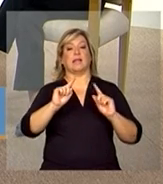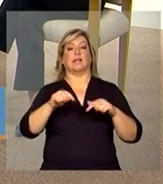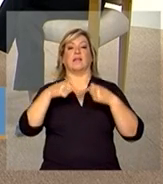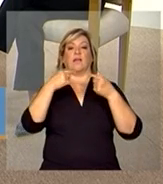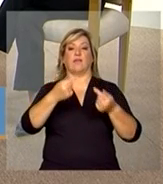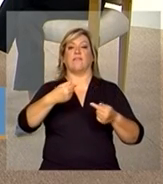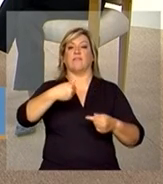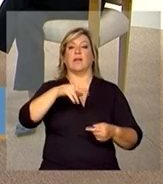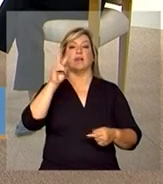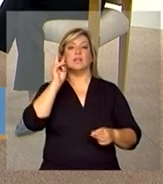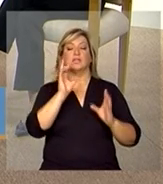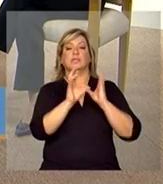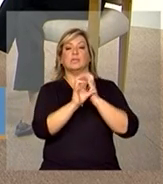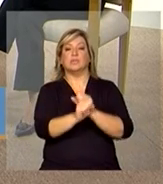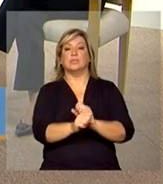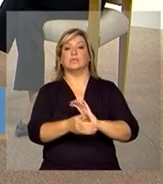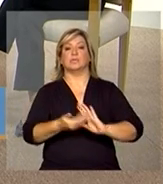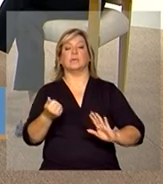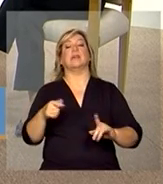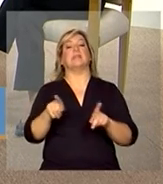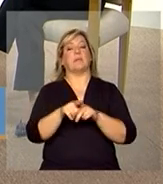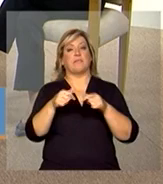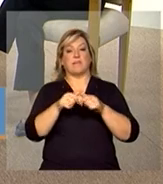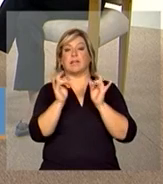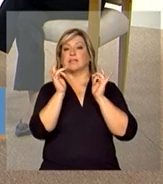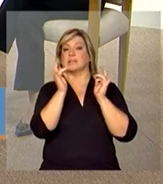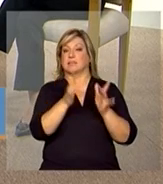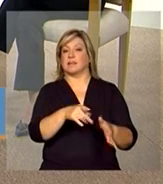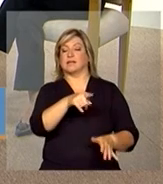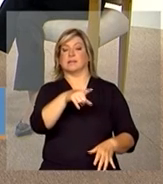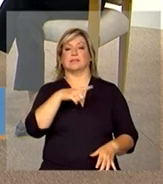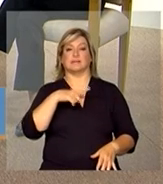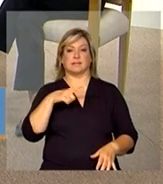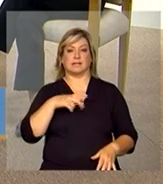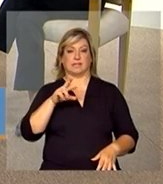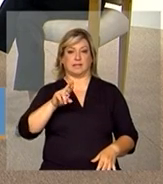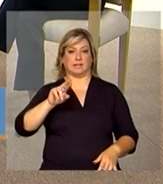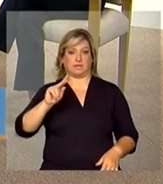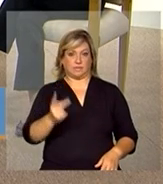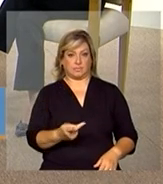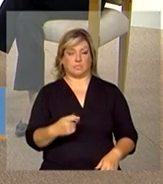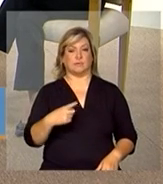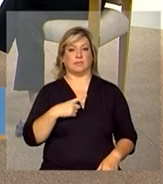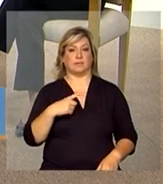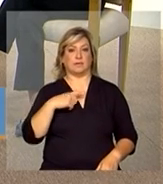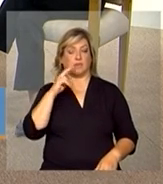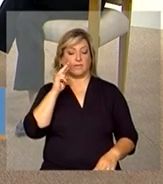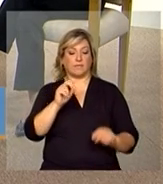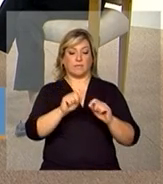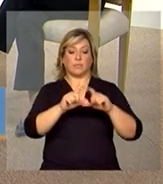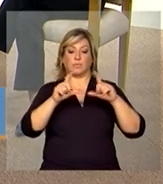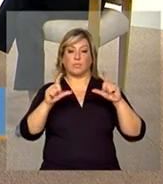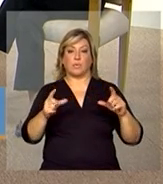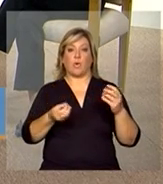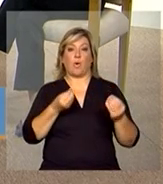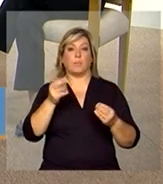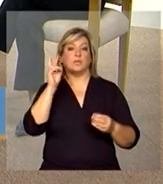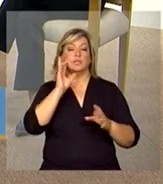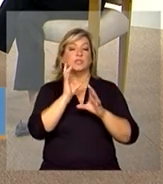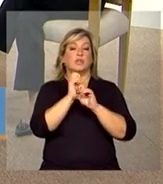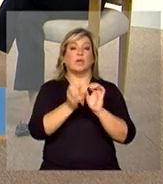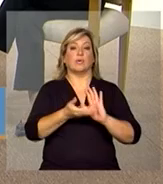exclusão que fica também no recursos humanos ele fica um linkzinho chamado visualizar histórico de exclusão lá todo mundo que for